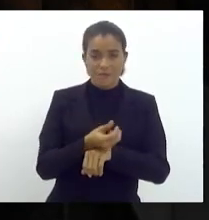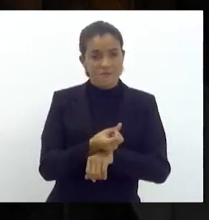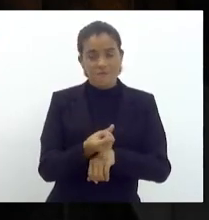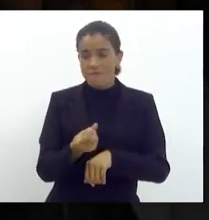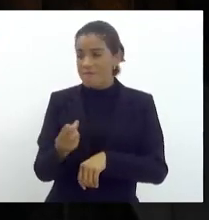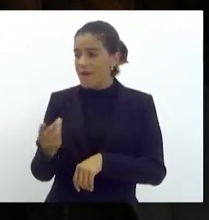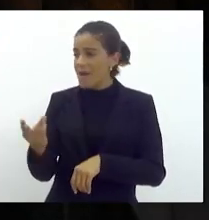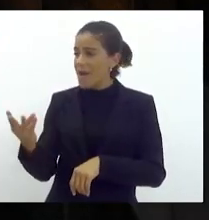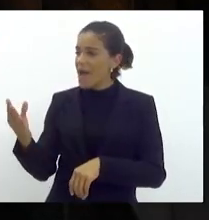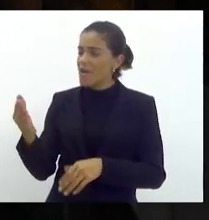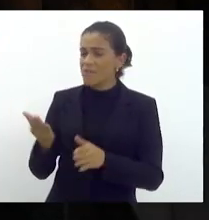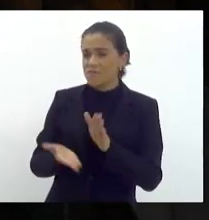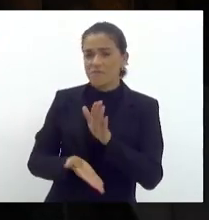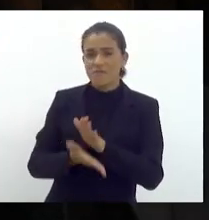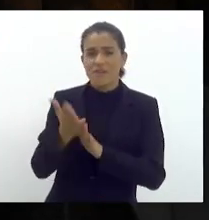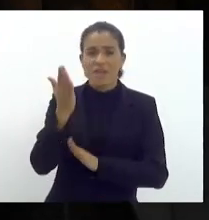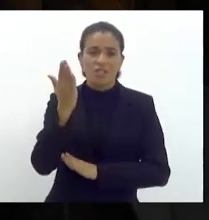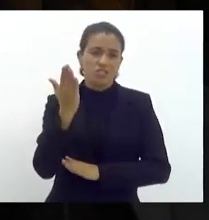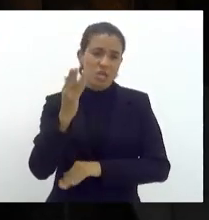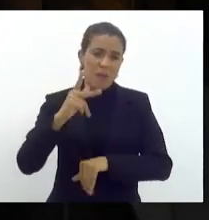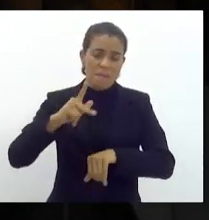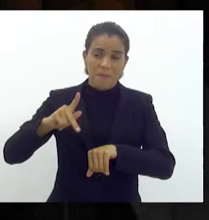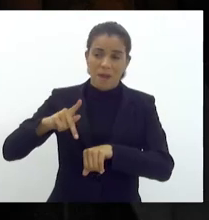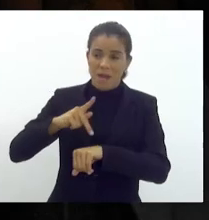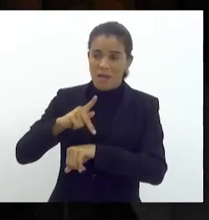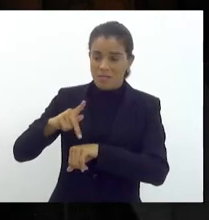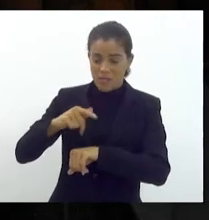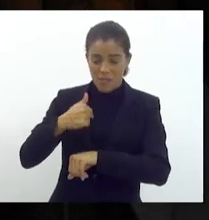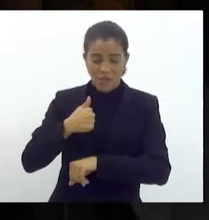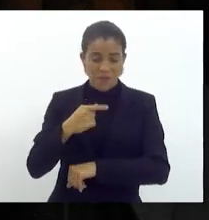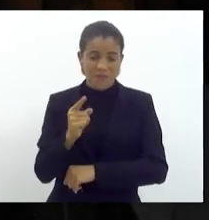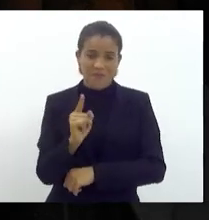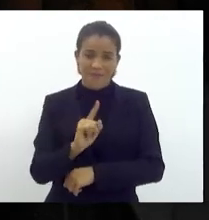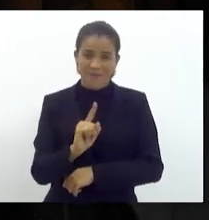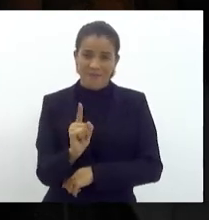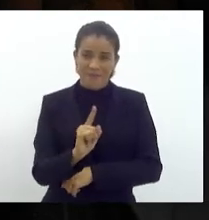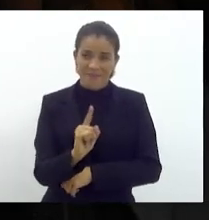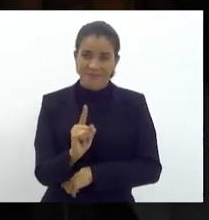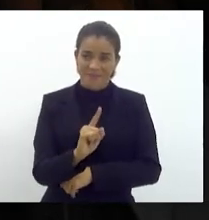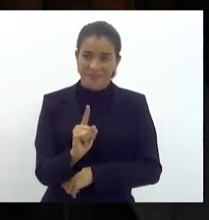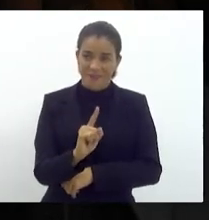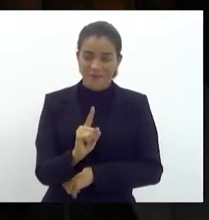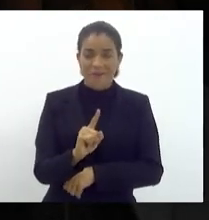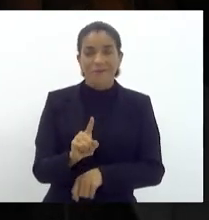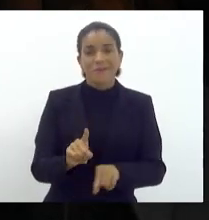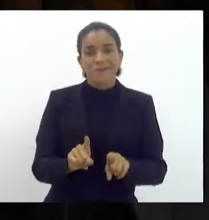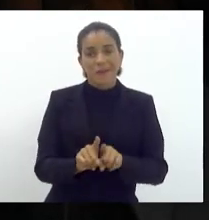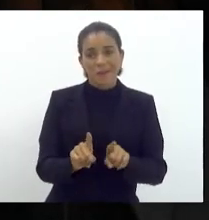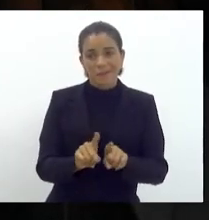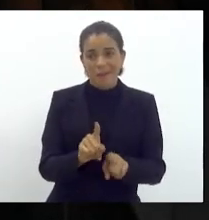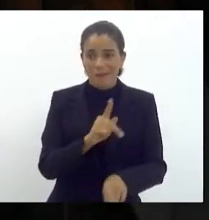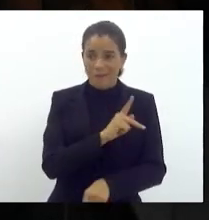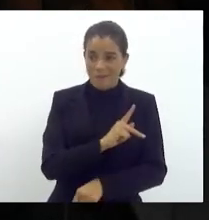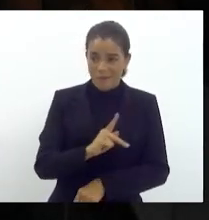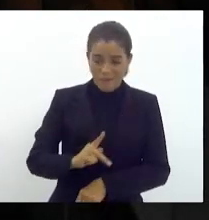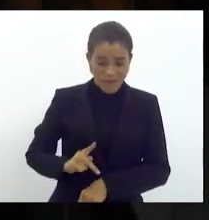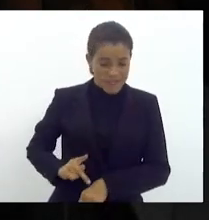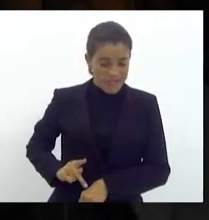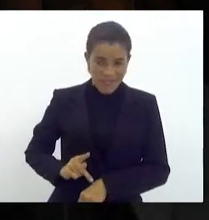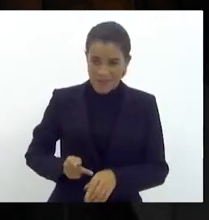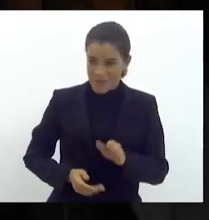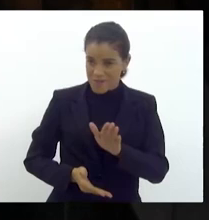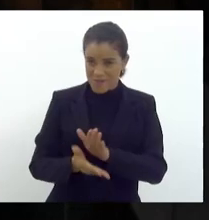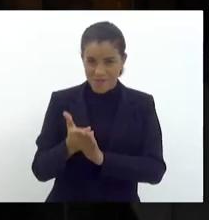estarão no exterior e eu não inclusive o presidente também não